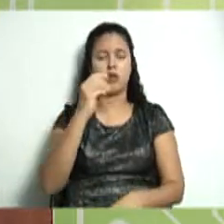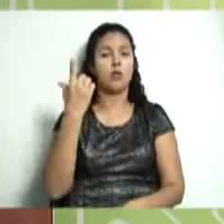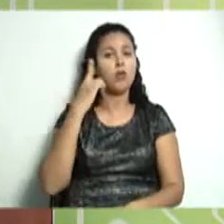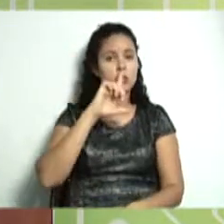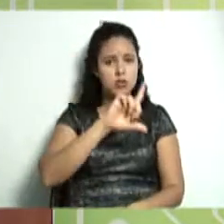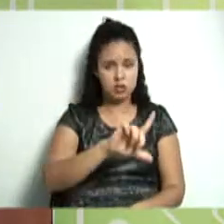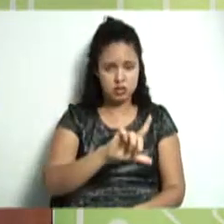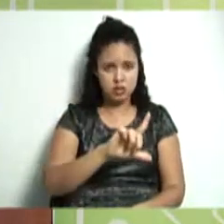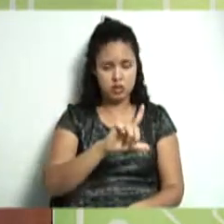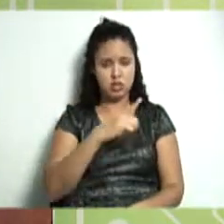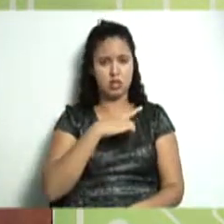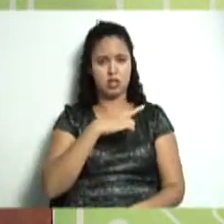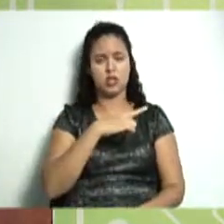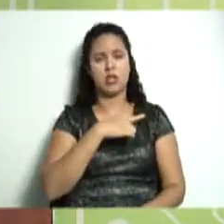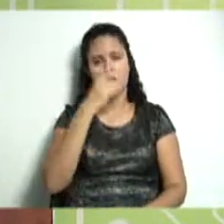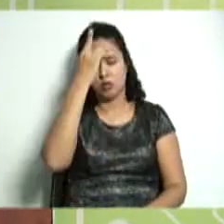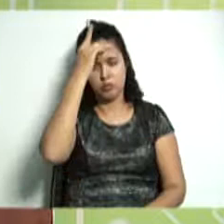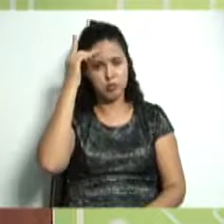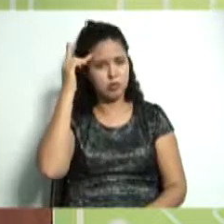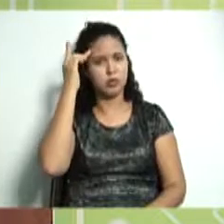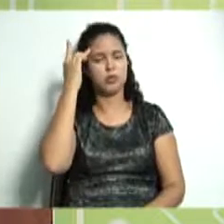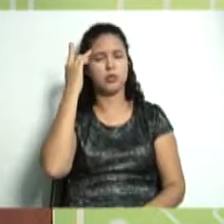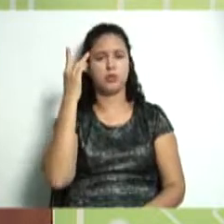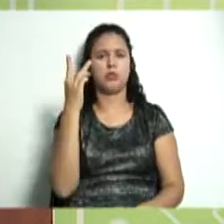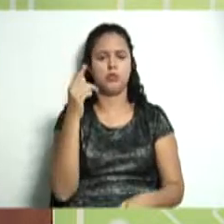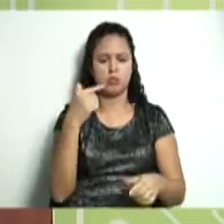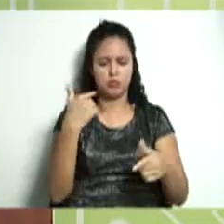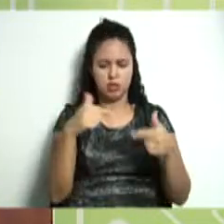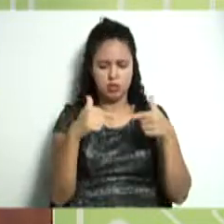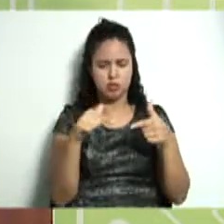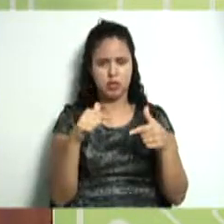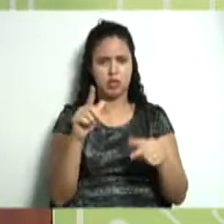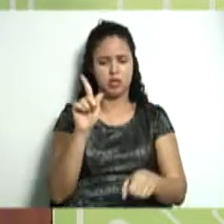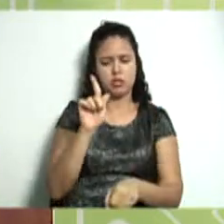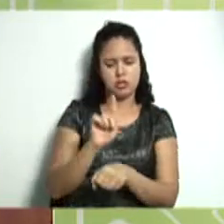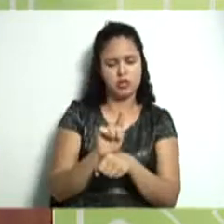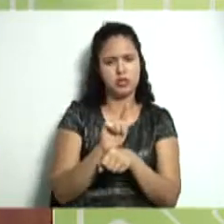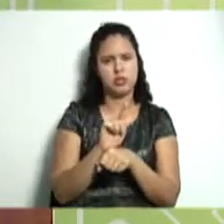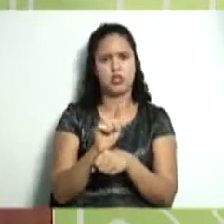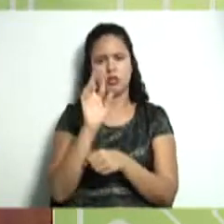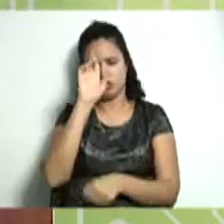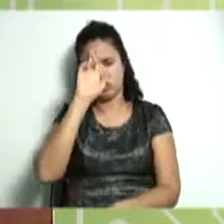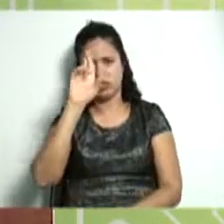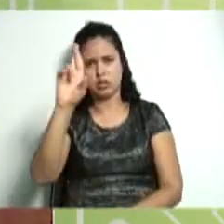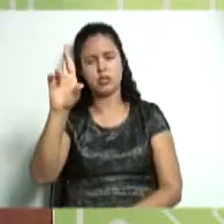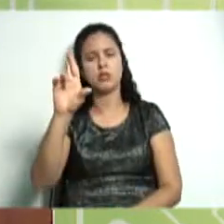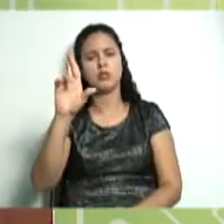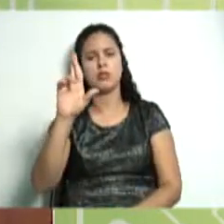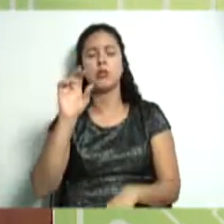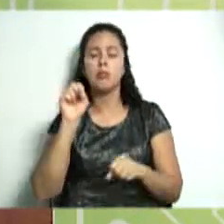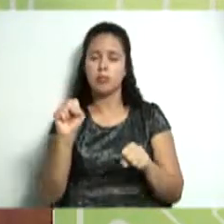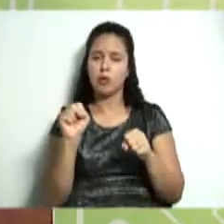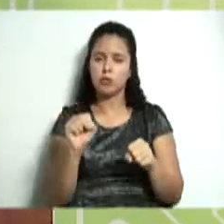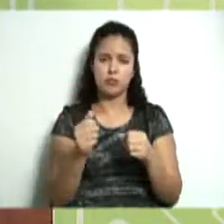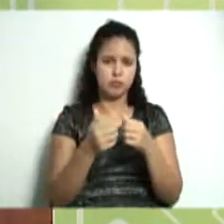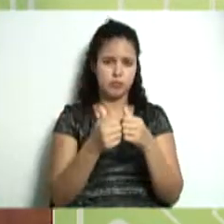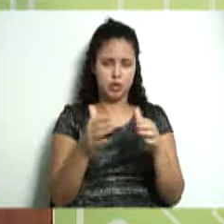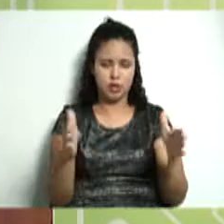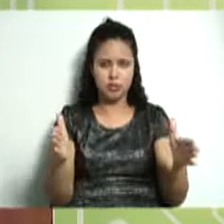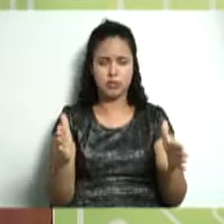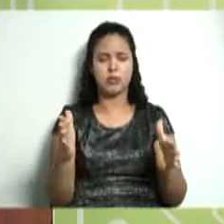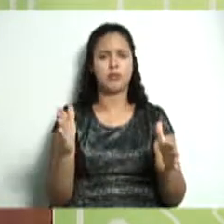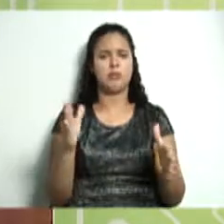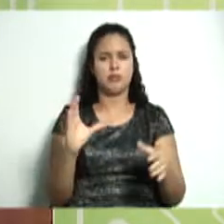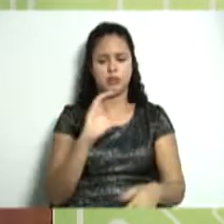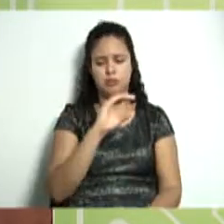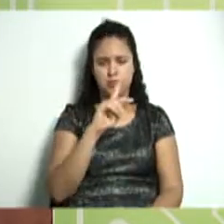consiga ter pessoas para atuar na gestão, na diretoria, também é possível abrir uma cooperativa com